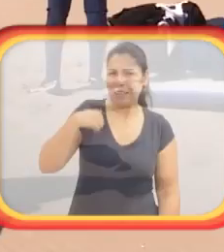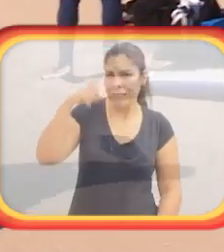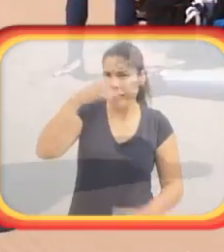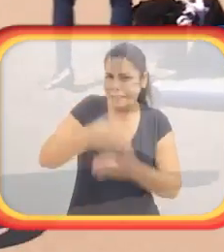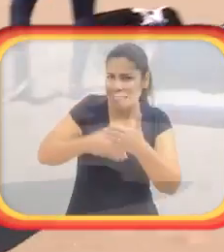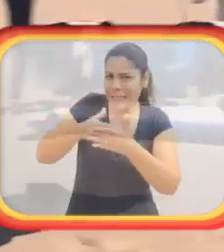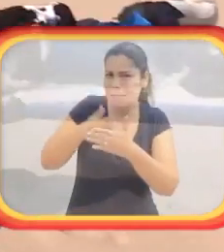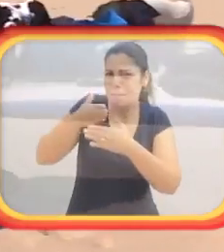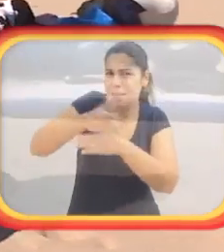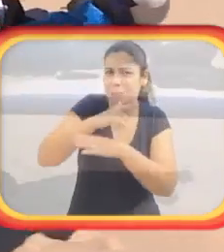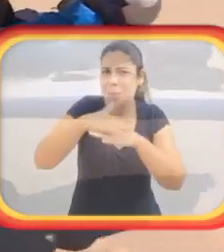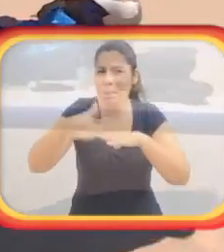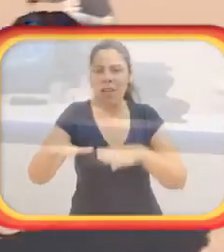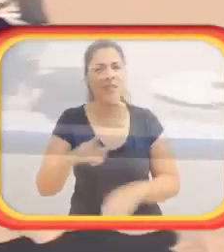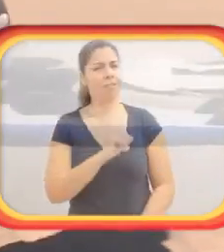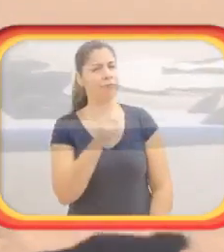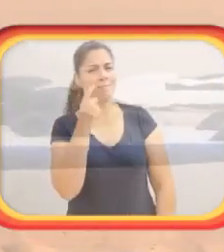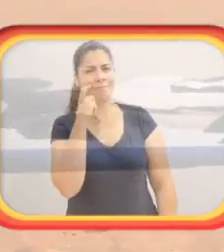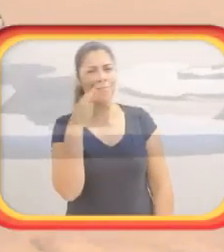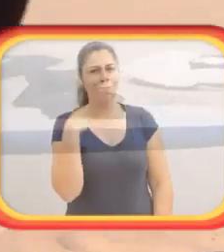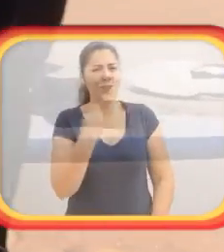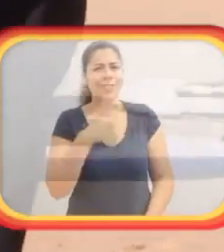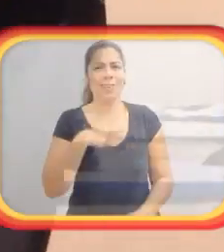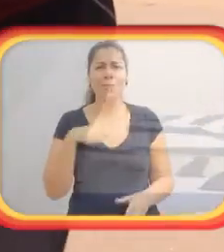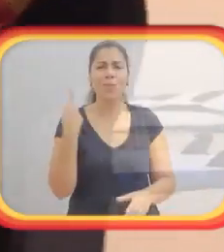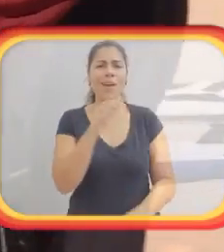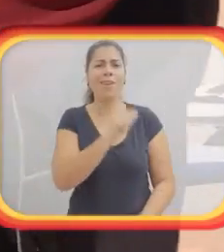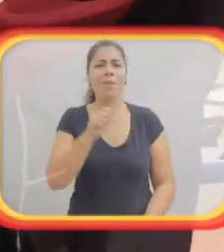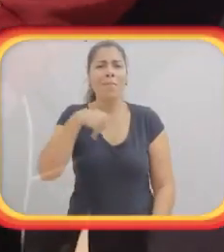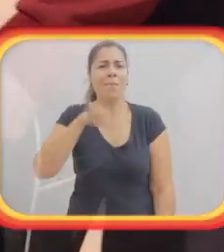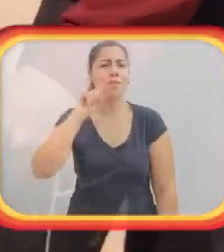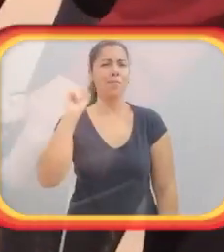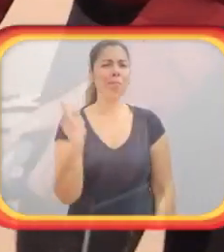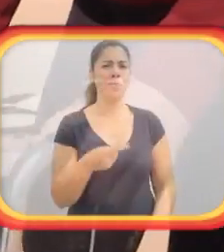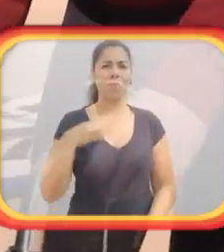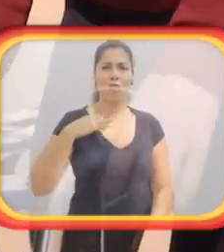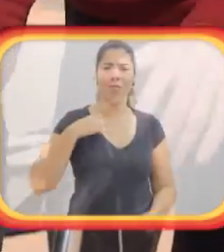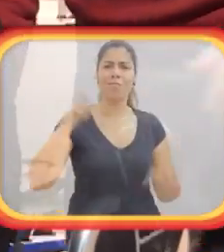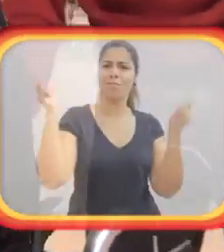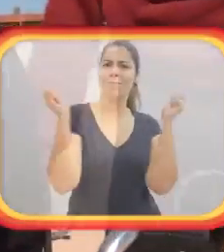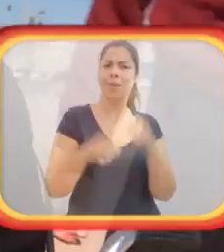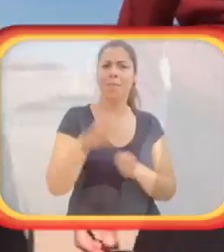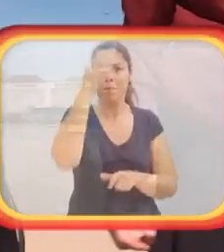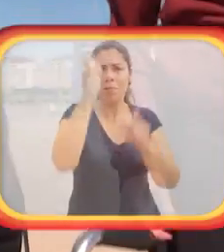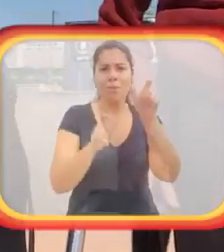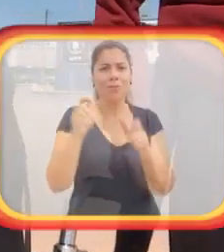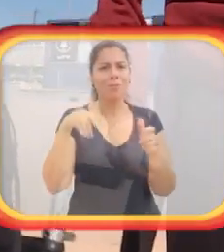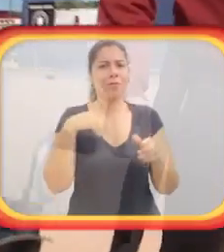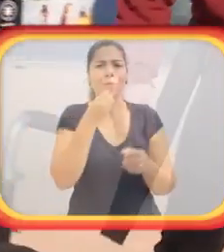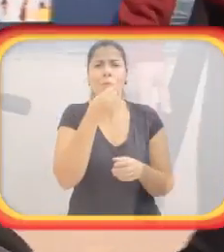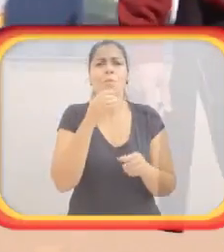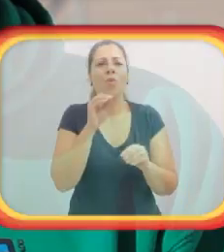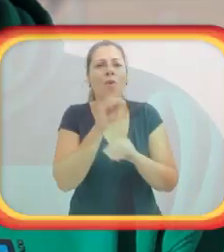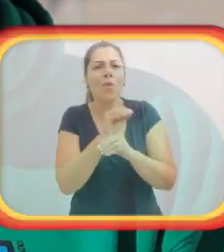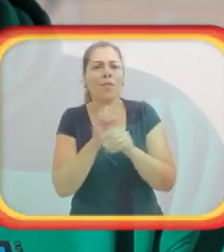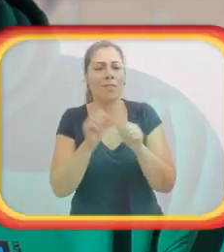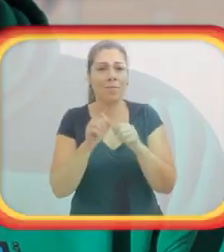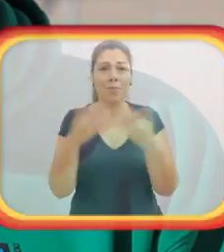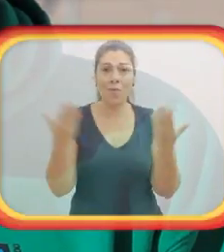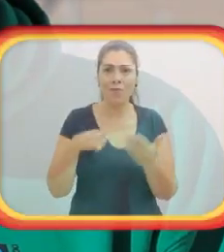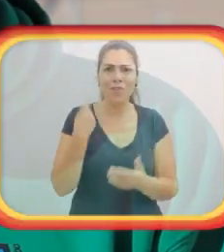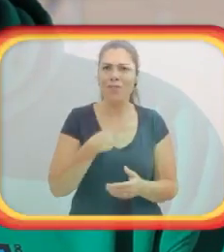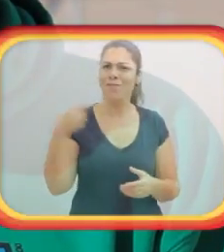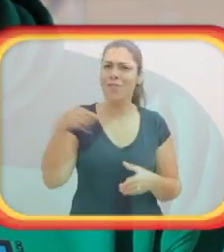que eu vou ter alguma dificuldade em entrar no mar? Não, Zé. Nós temos na nossa associação mais de 1.000